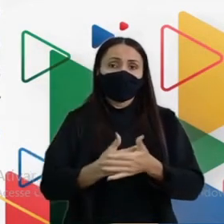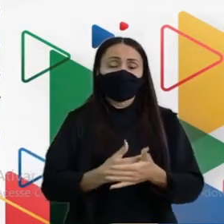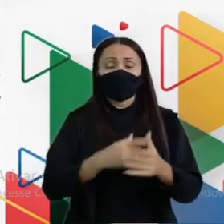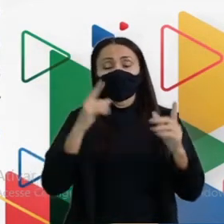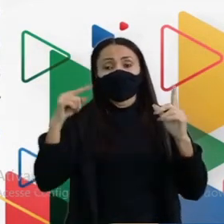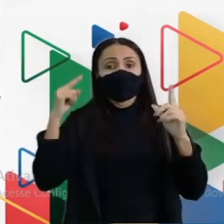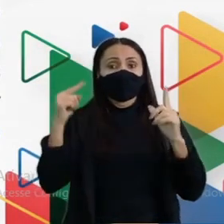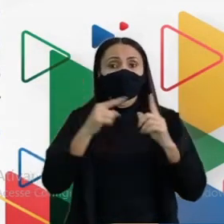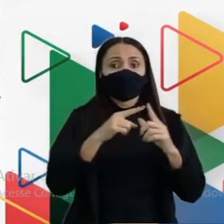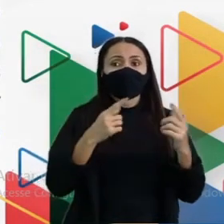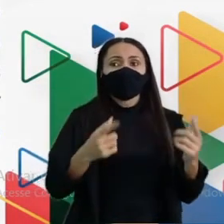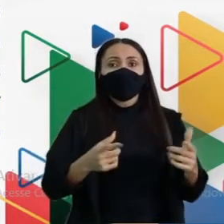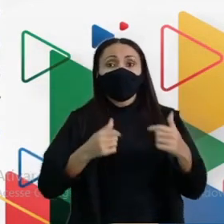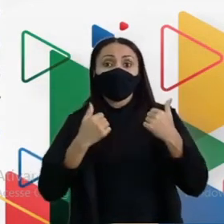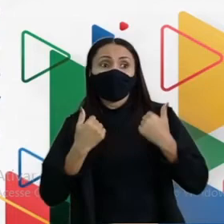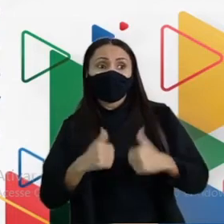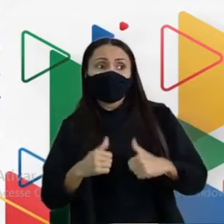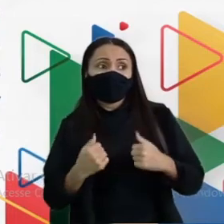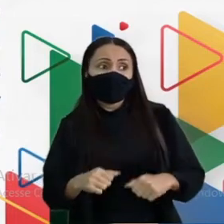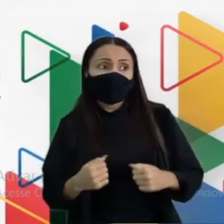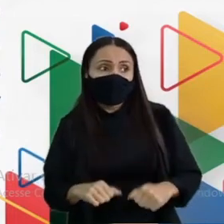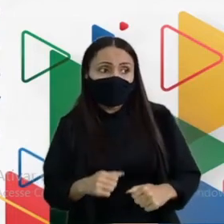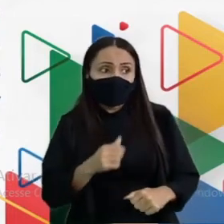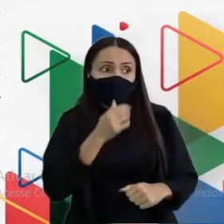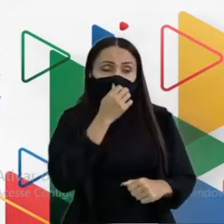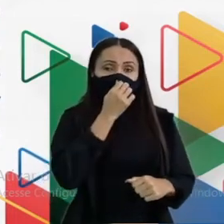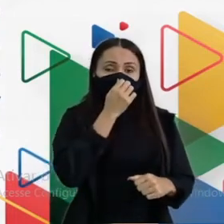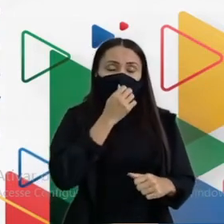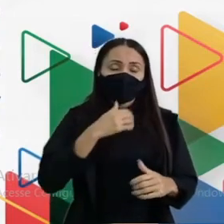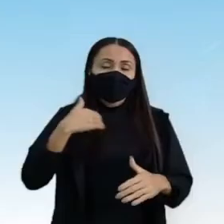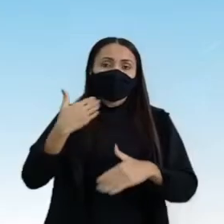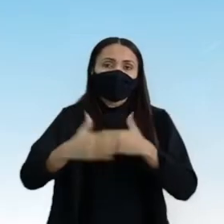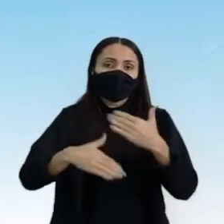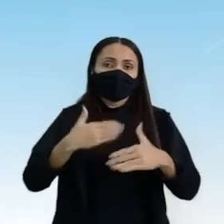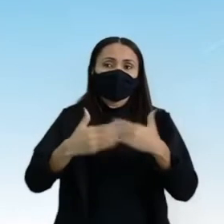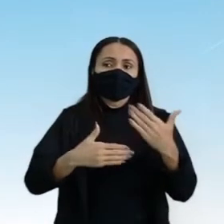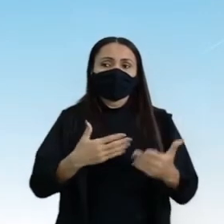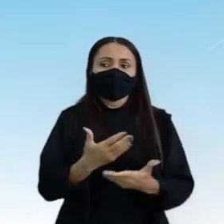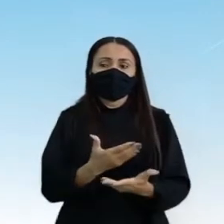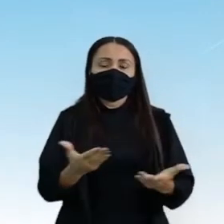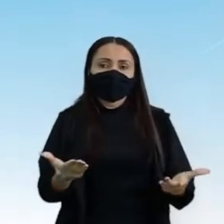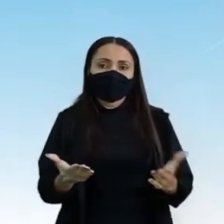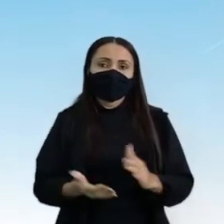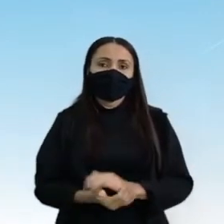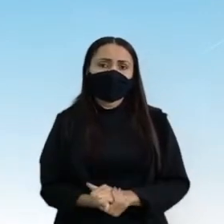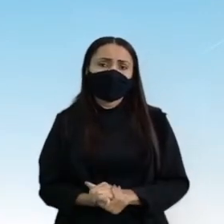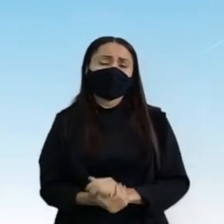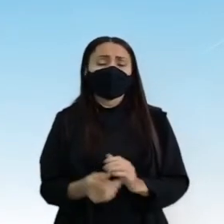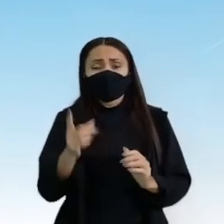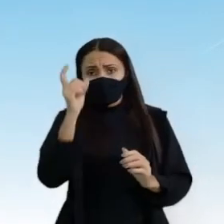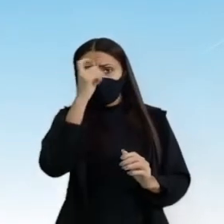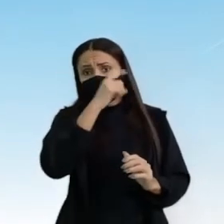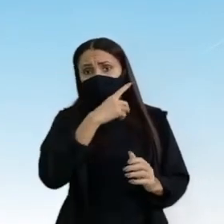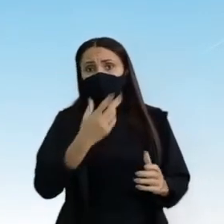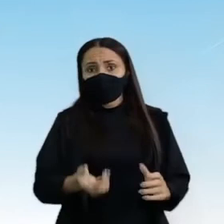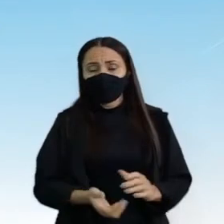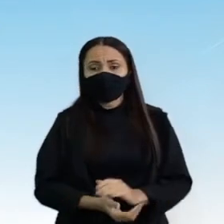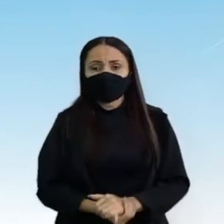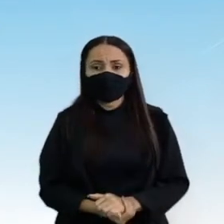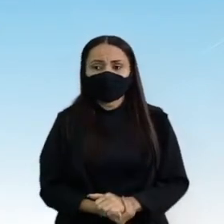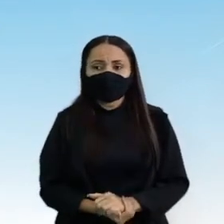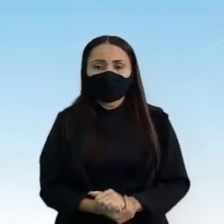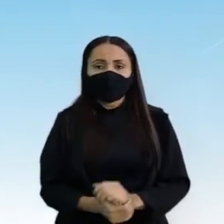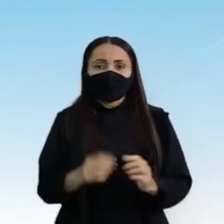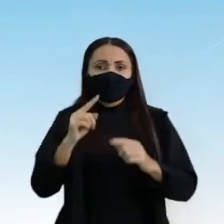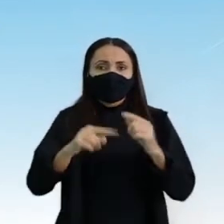objetivos, eu preciso, né, passar por algumas situações, às vezes, de dificuldade. Mas aí